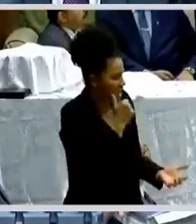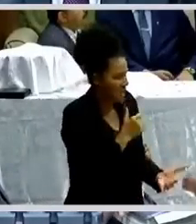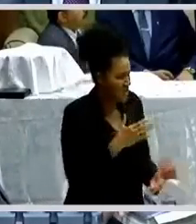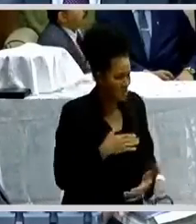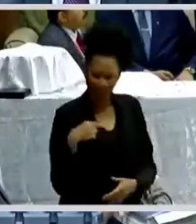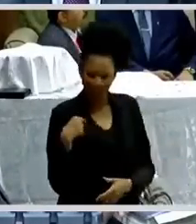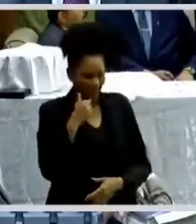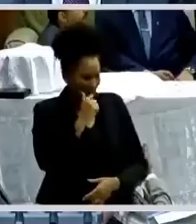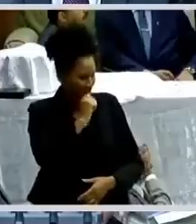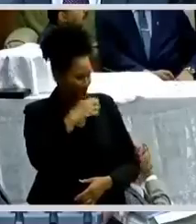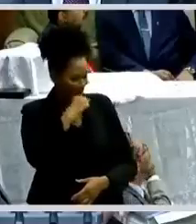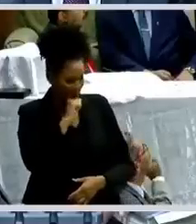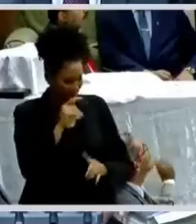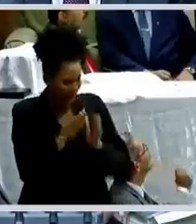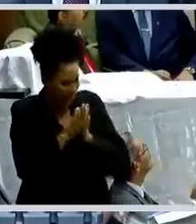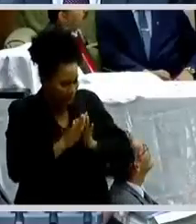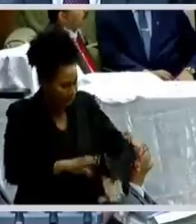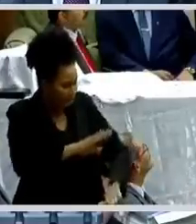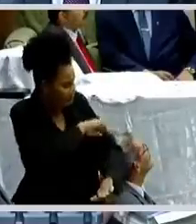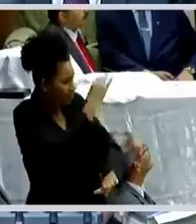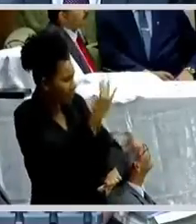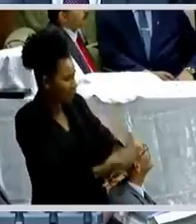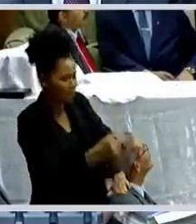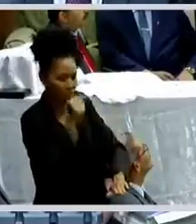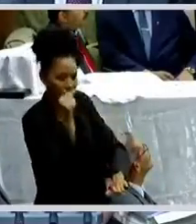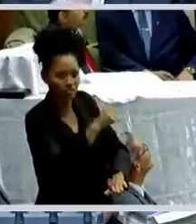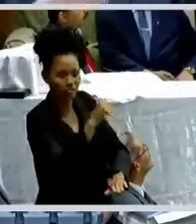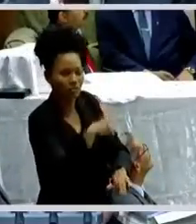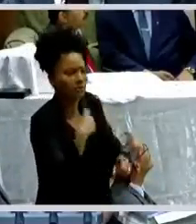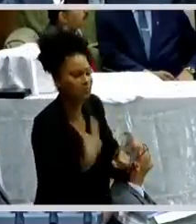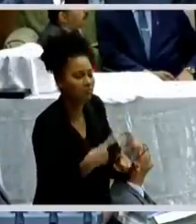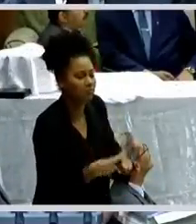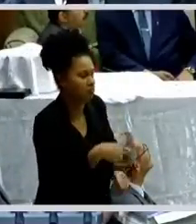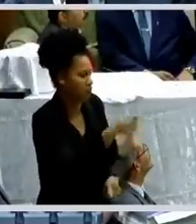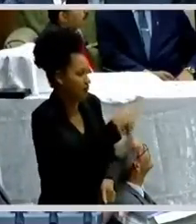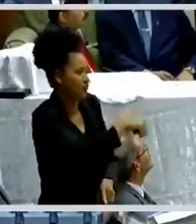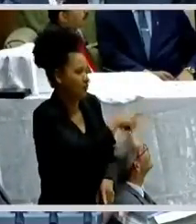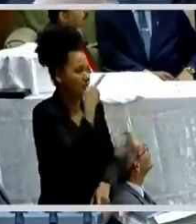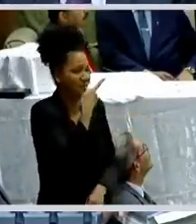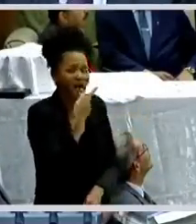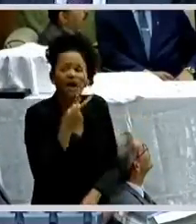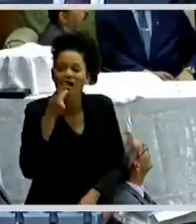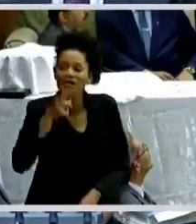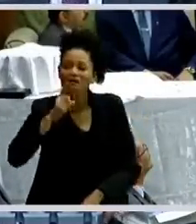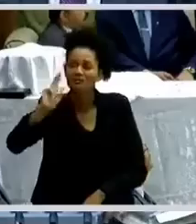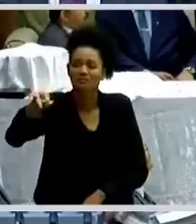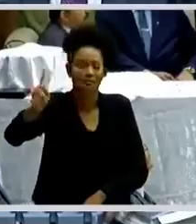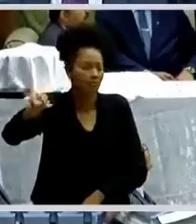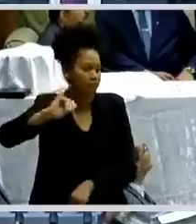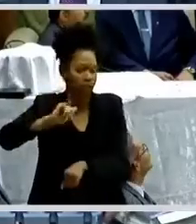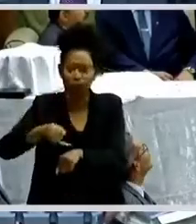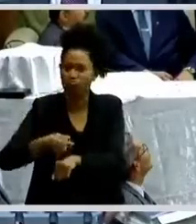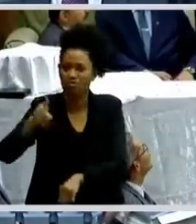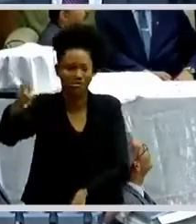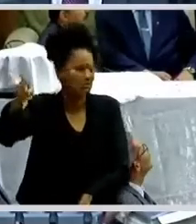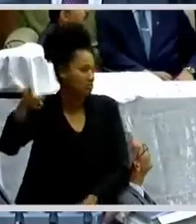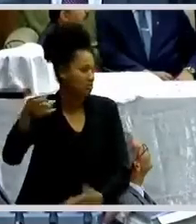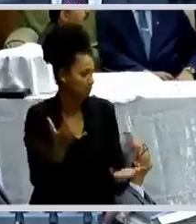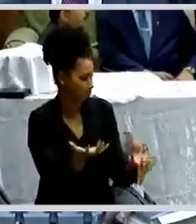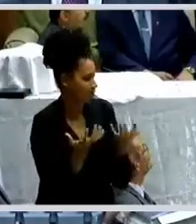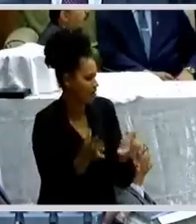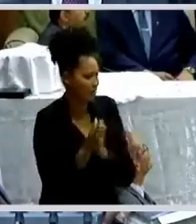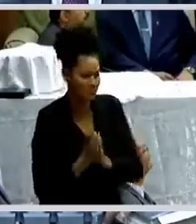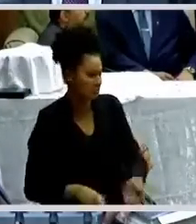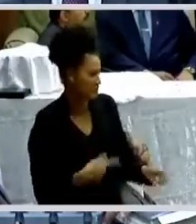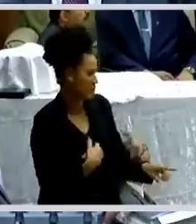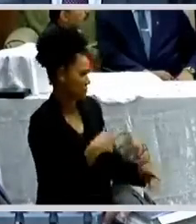pais adoraram nesse monte, porque vocês dizem que o lugar de adorar é Jerusalém, ou seja, a gente quer adorar, mas vocês